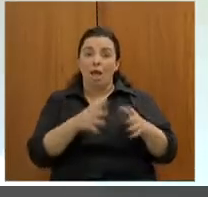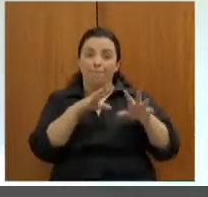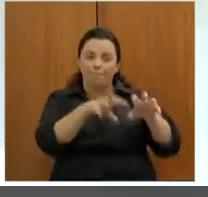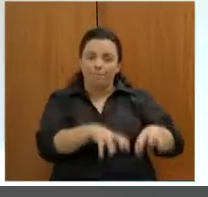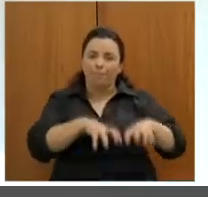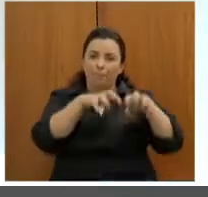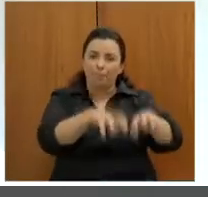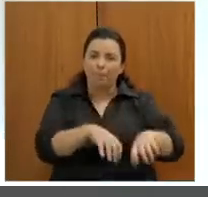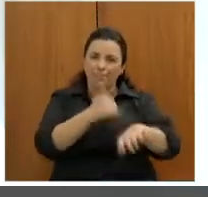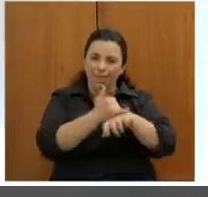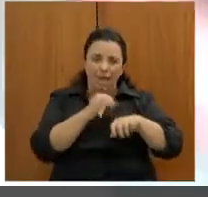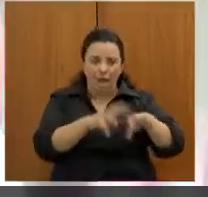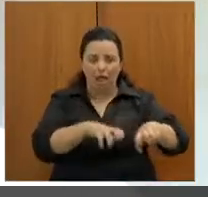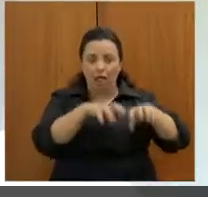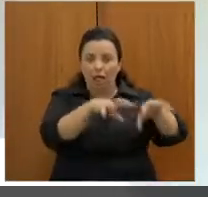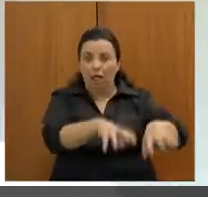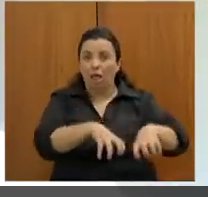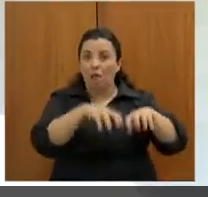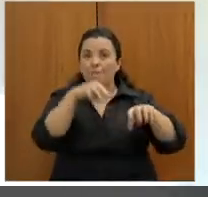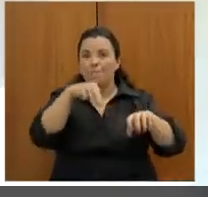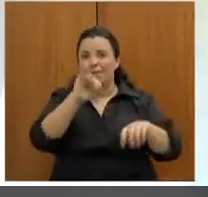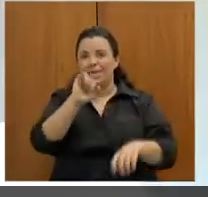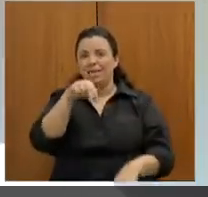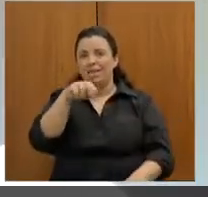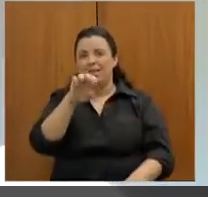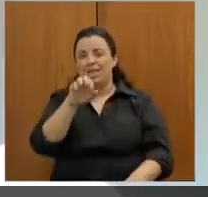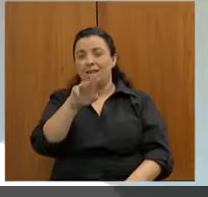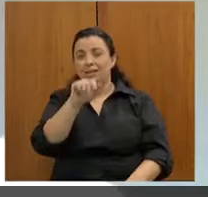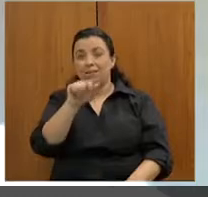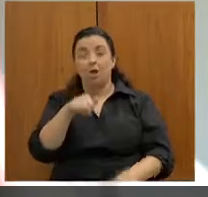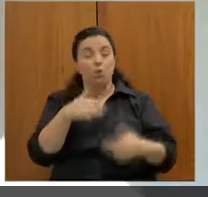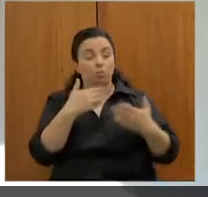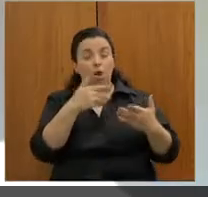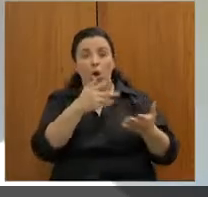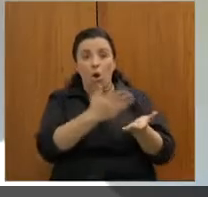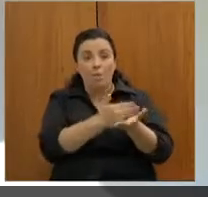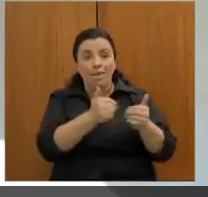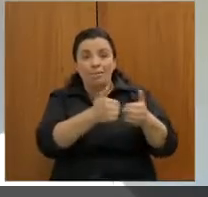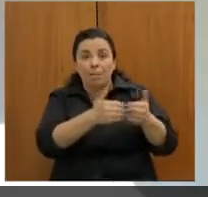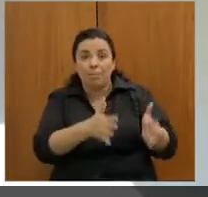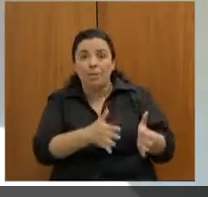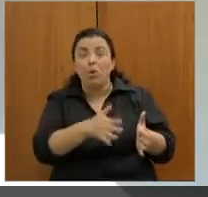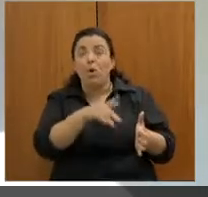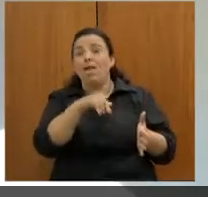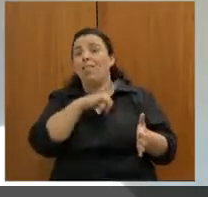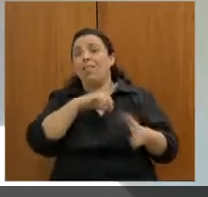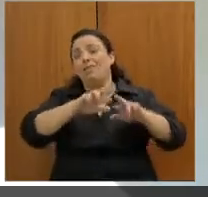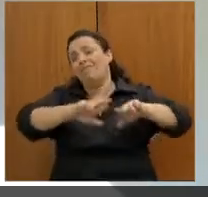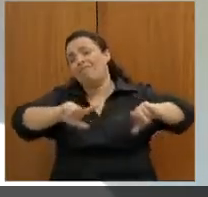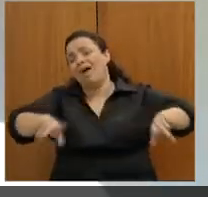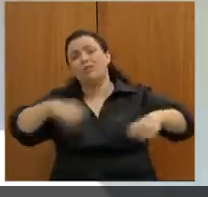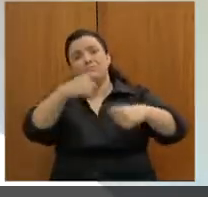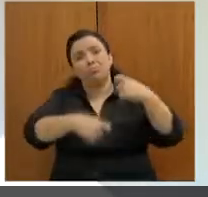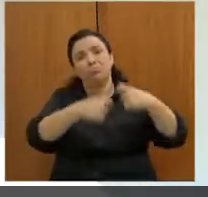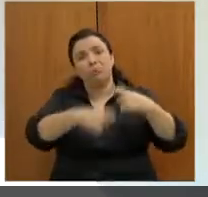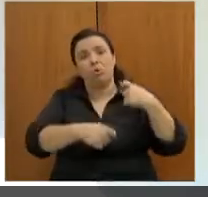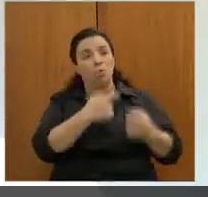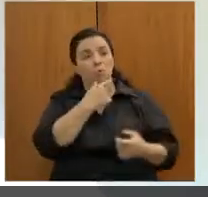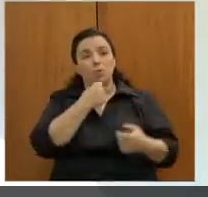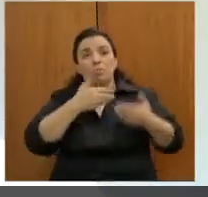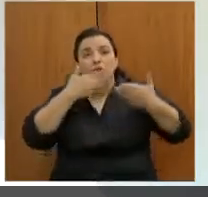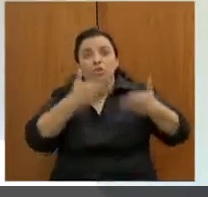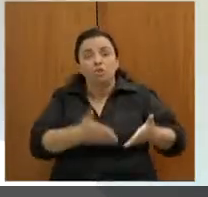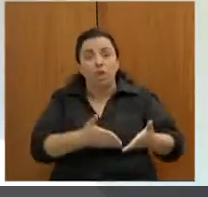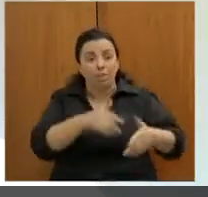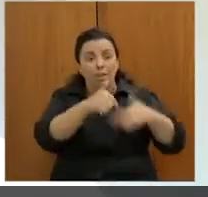homens são migrados de regiões para trabalhar na mineração e quando ele chega nos territórios começa a se cobrar as mulheres daqueles